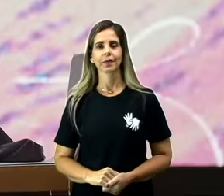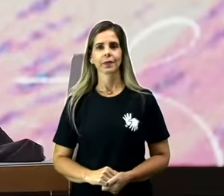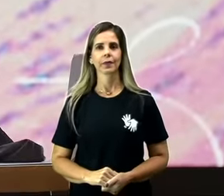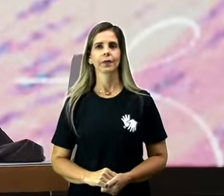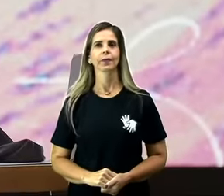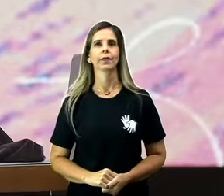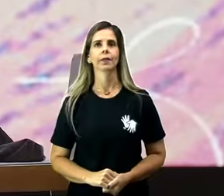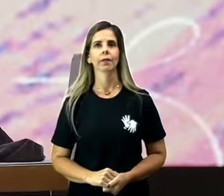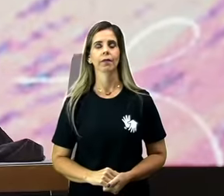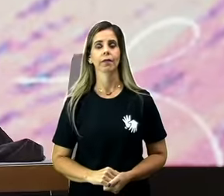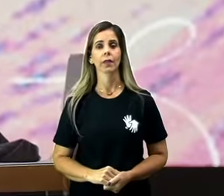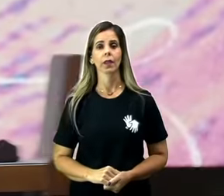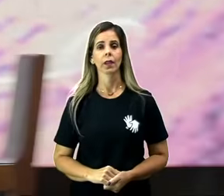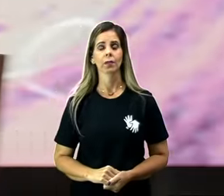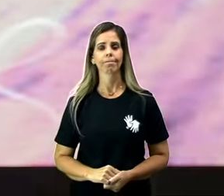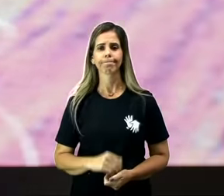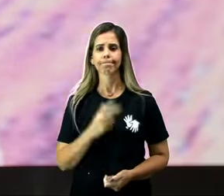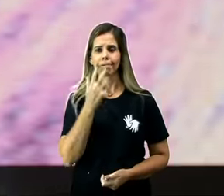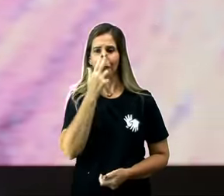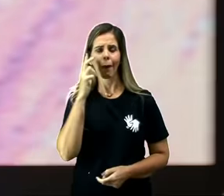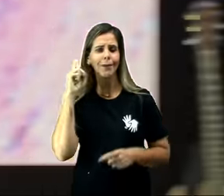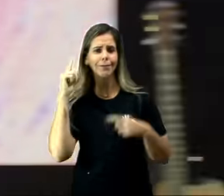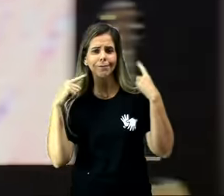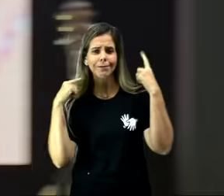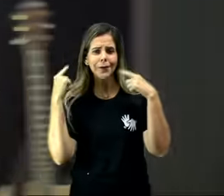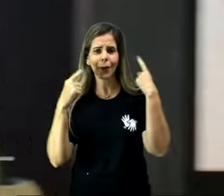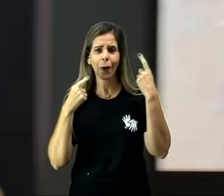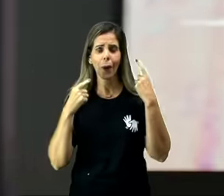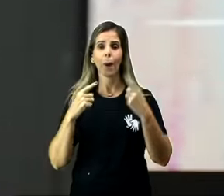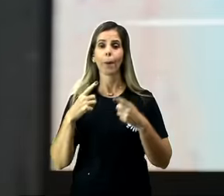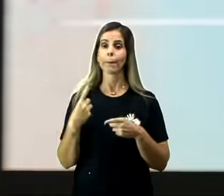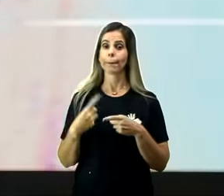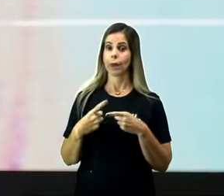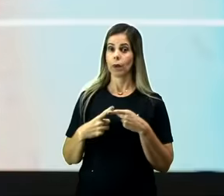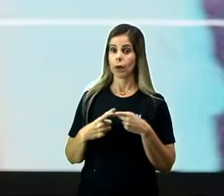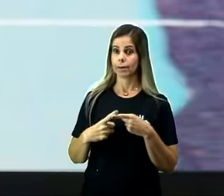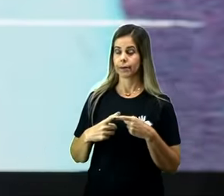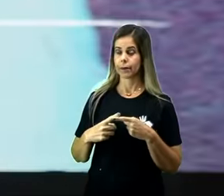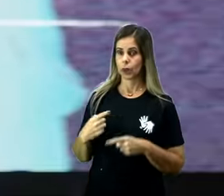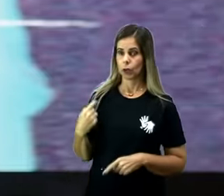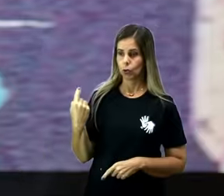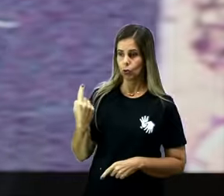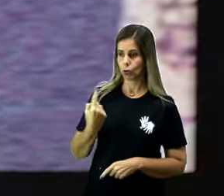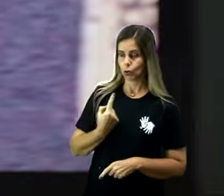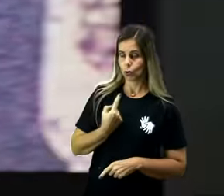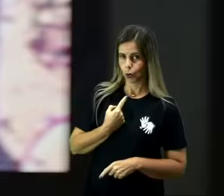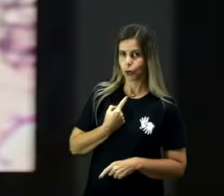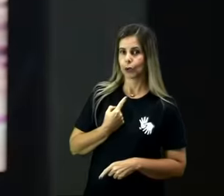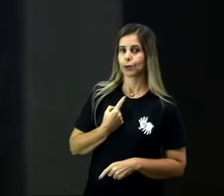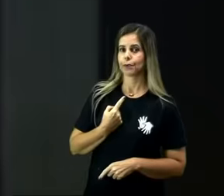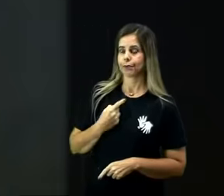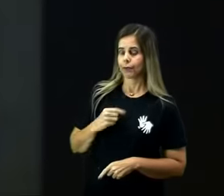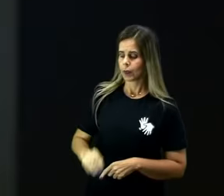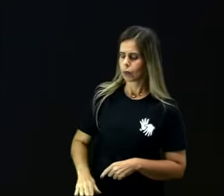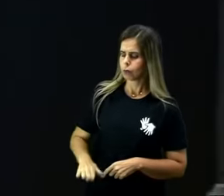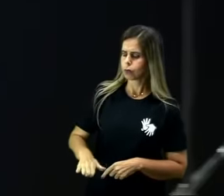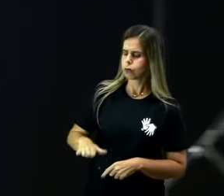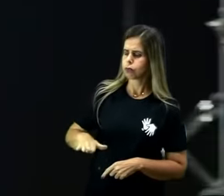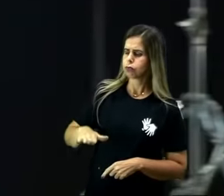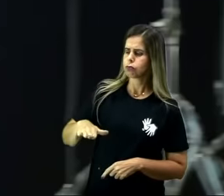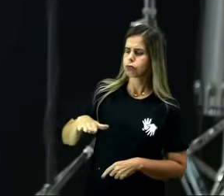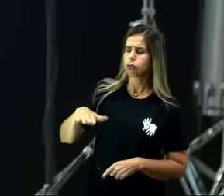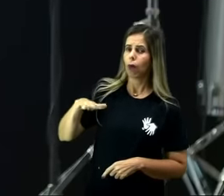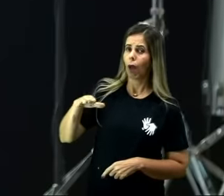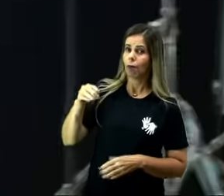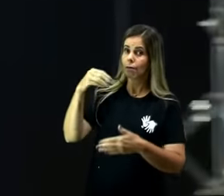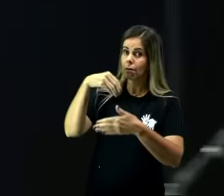E sabe o que é mais louco? Que a gente cresce na igreja ouvindo uma frase que não está na Bíblia, mas a gente ouve.